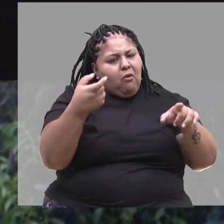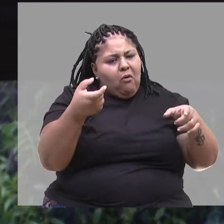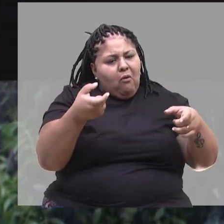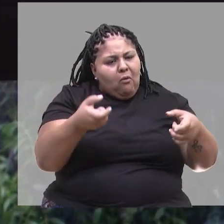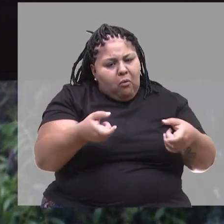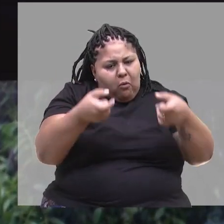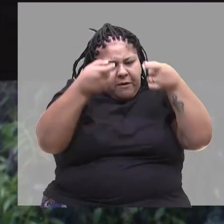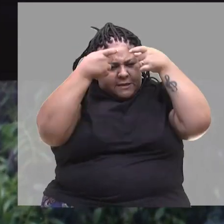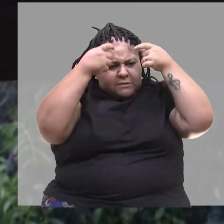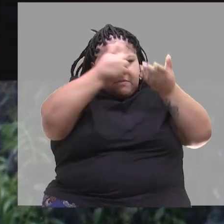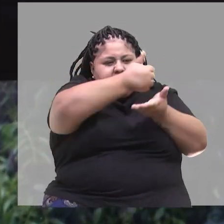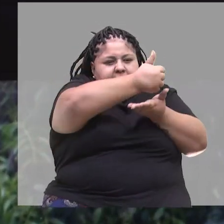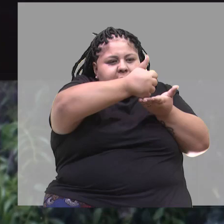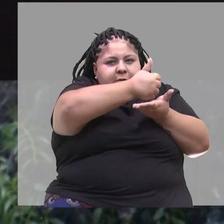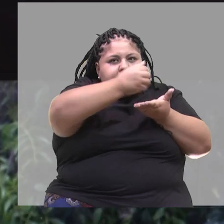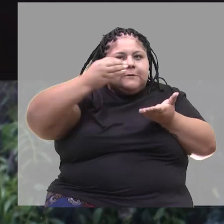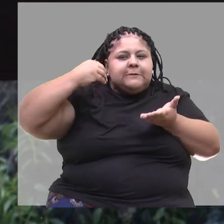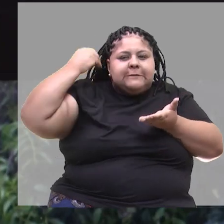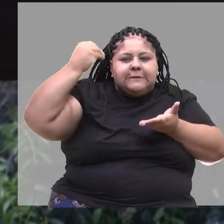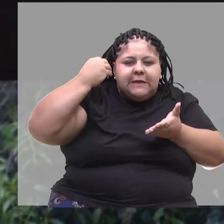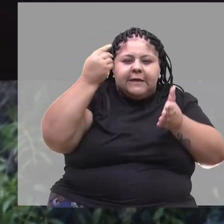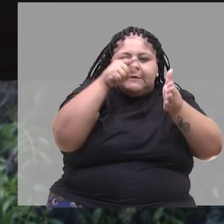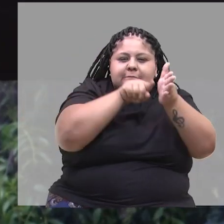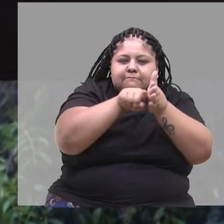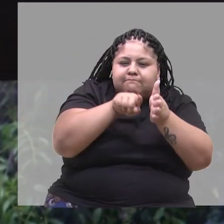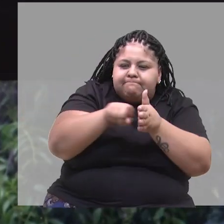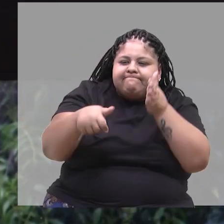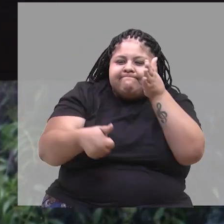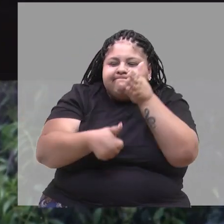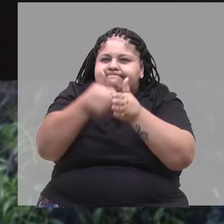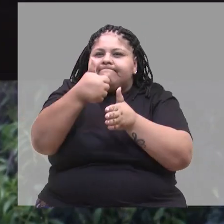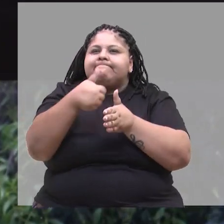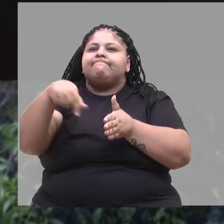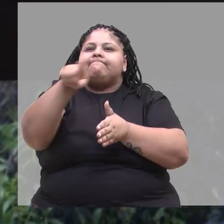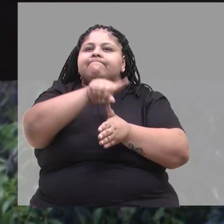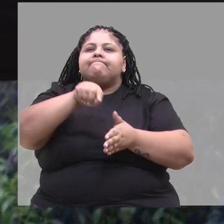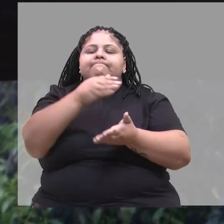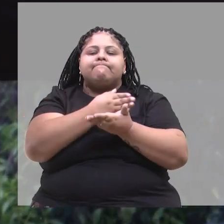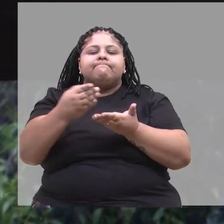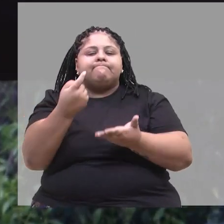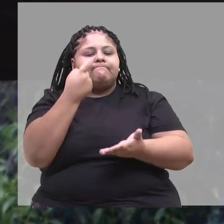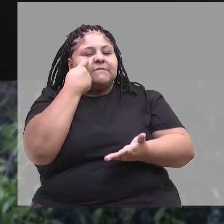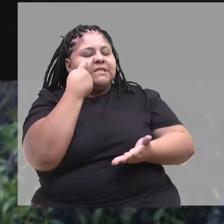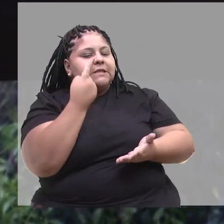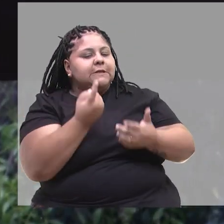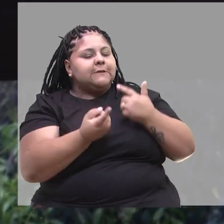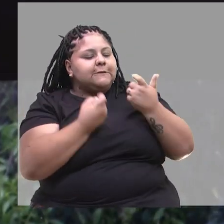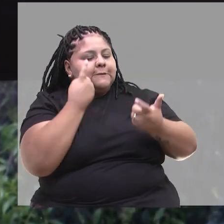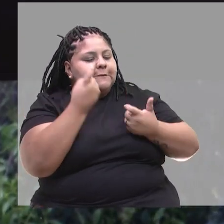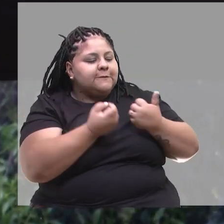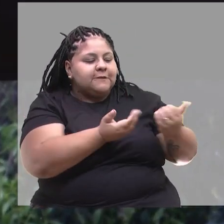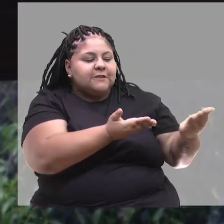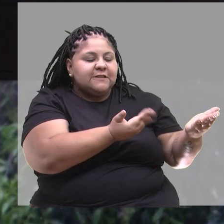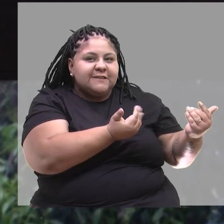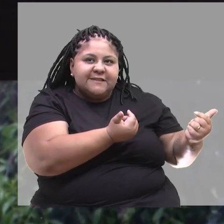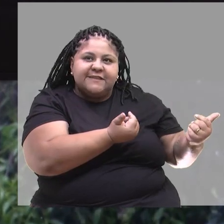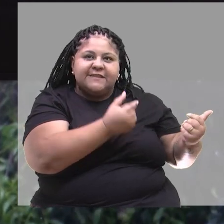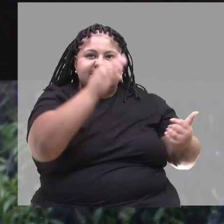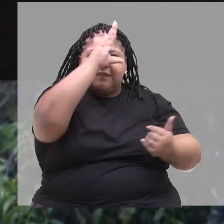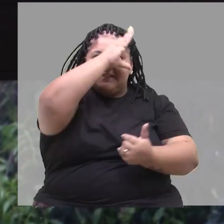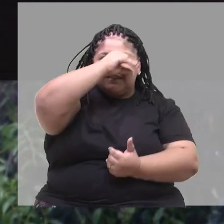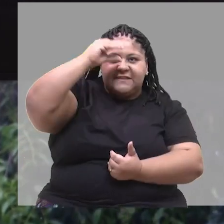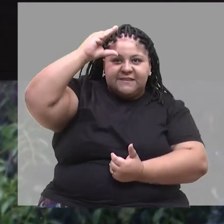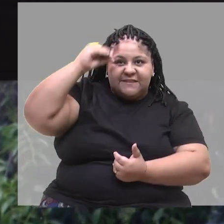fundamentado na ciência, na pesquisa. E fica muito melhor quando a gente começa a ver que há interesse da juventude,